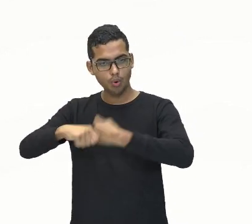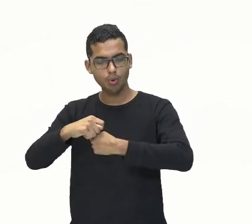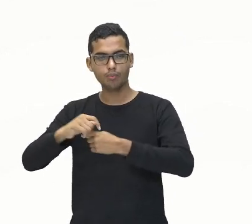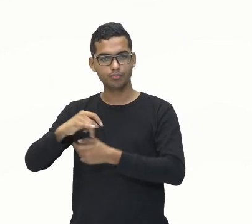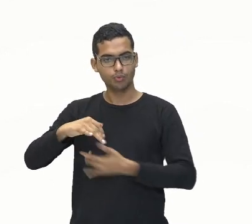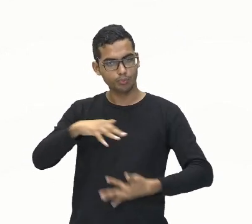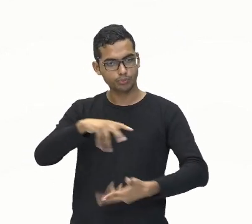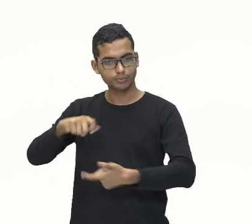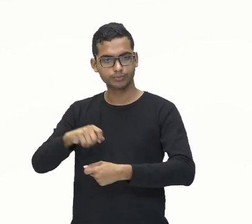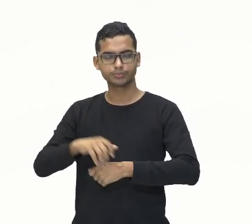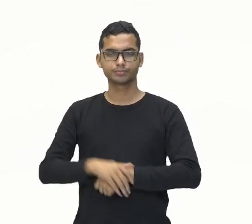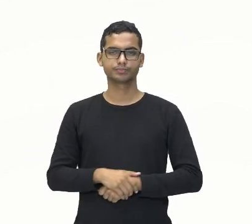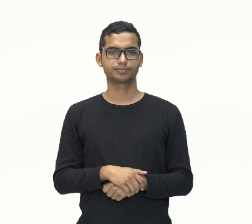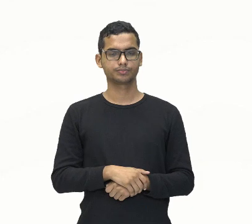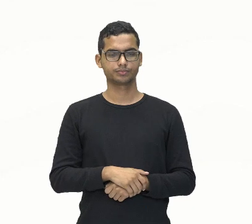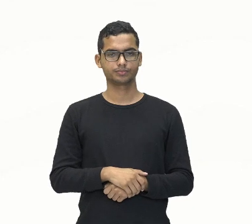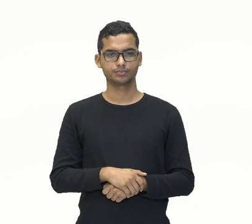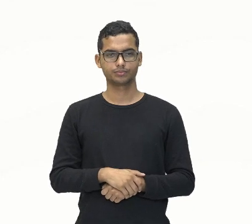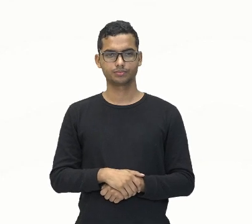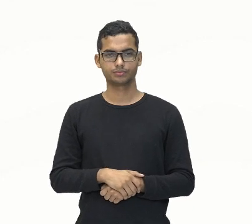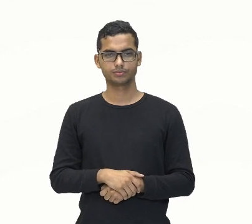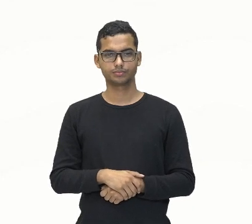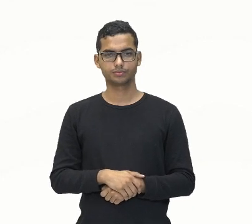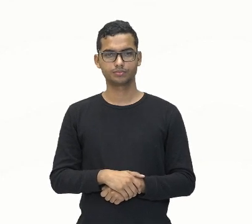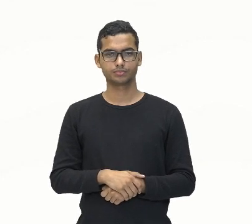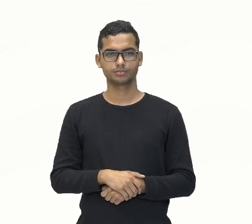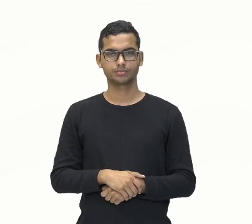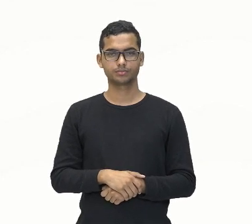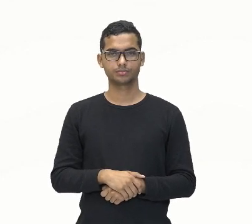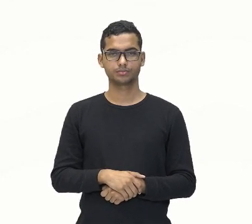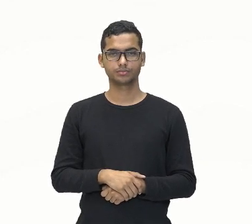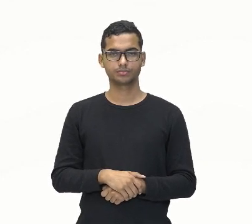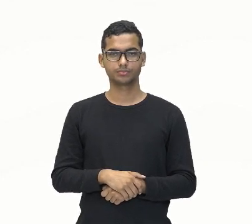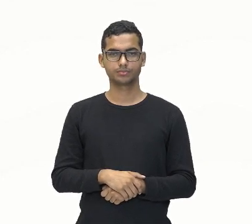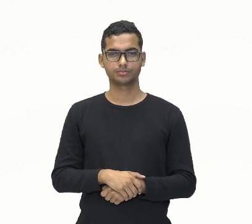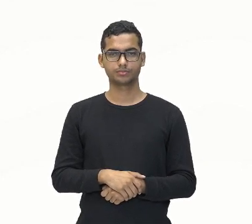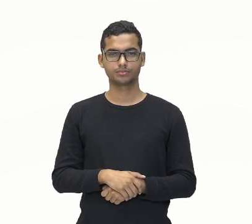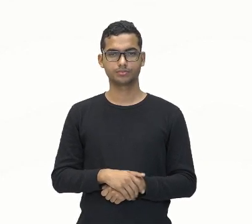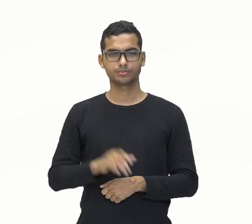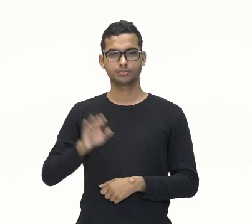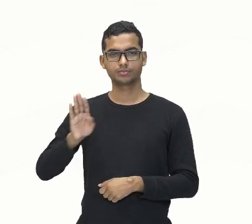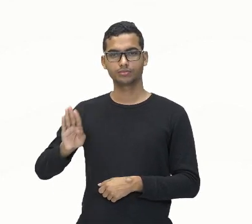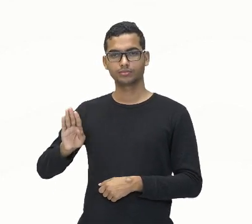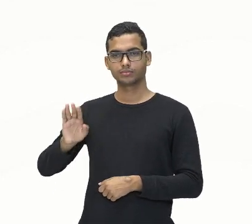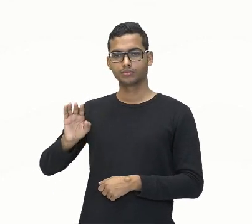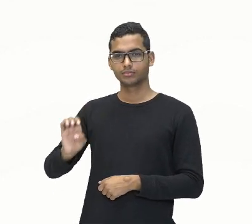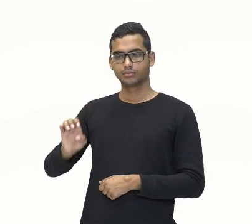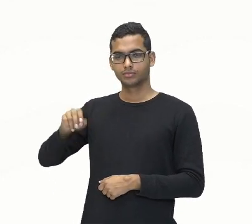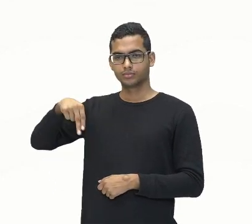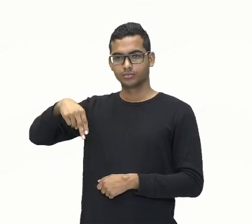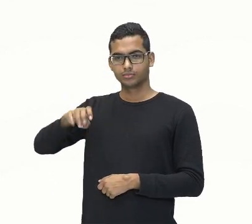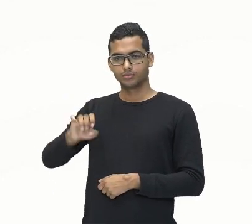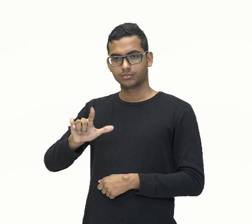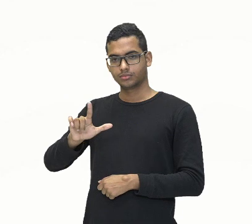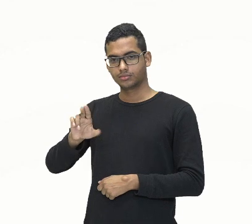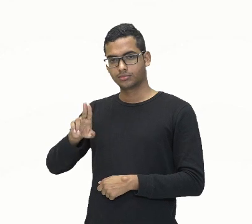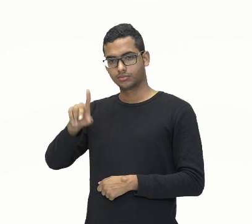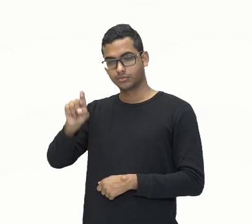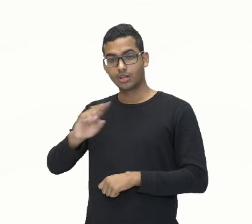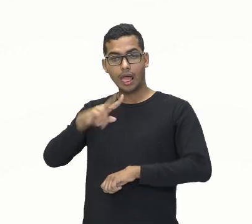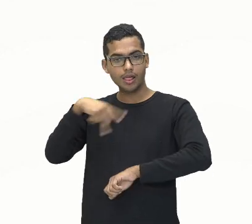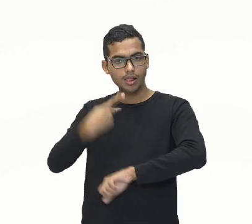econômicos. Falando um pouquinho mais sobre o Benelux, depois que se juntaram,